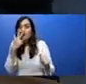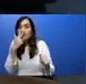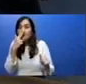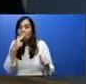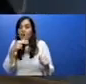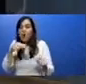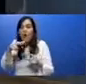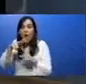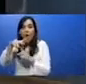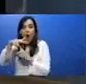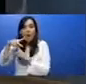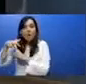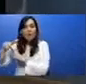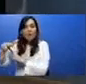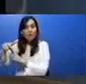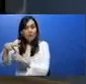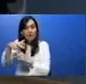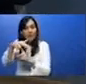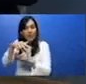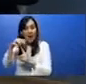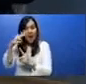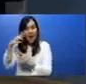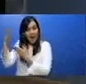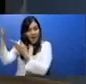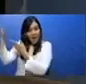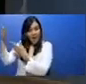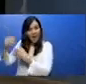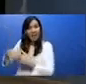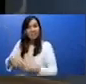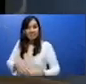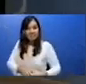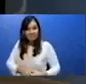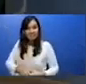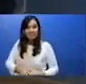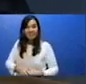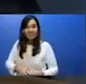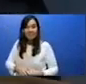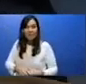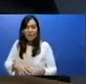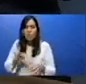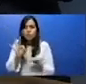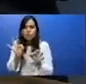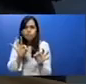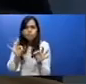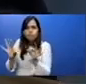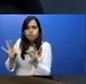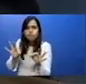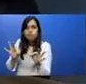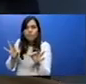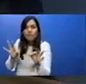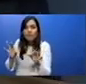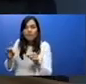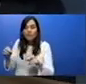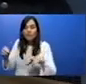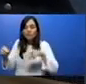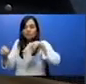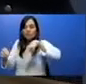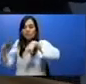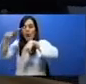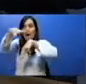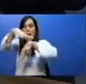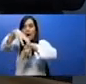com um helicóptero, olha, crianças, e esquemas de paraquedas. Olha